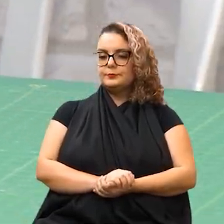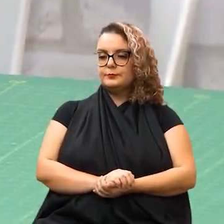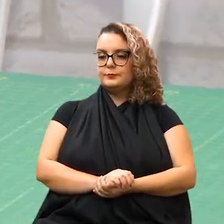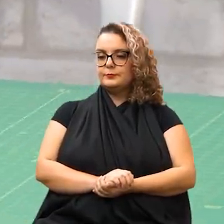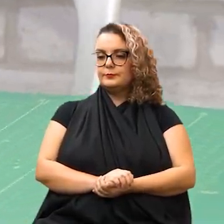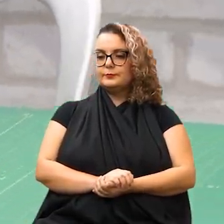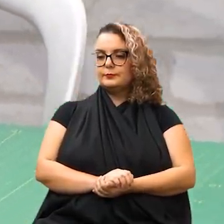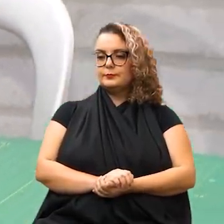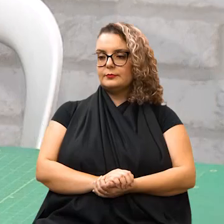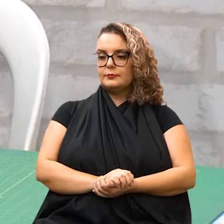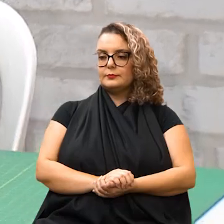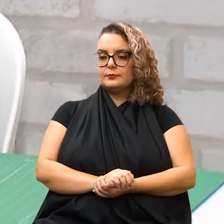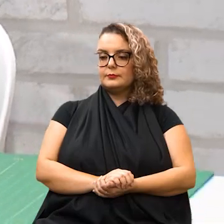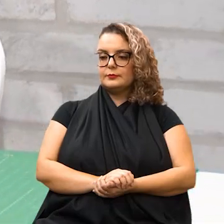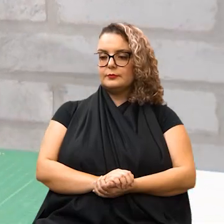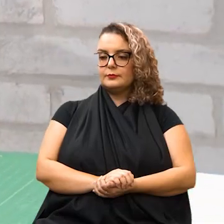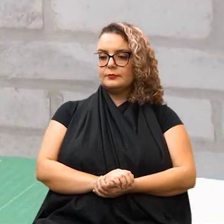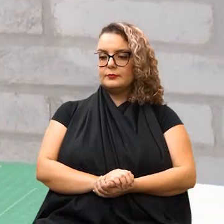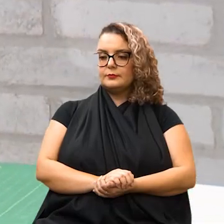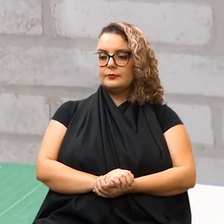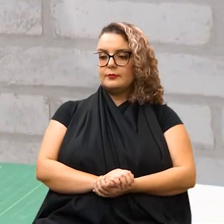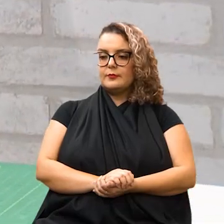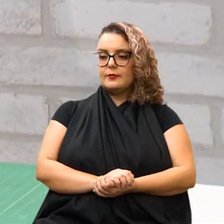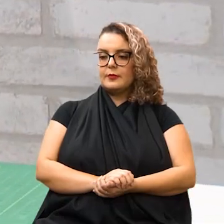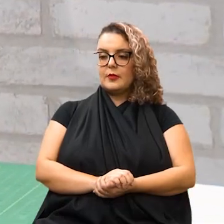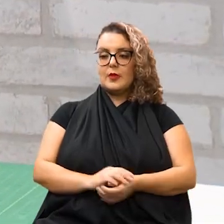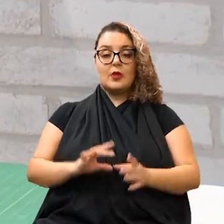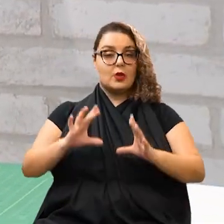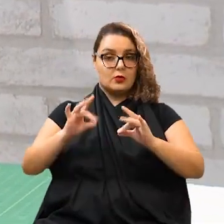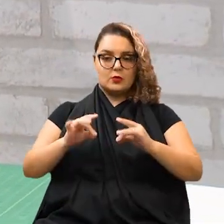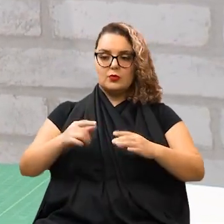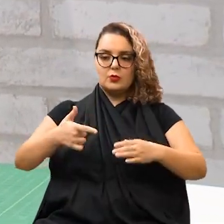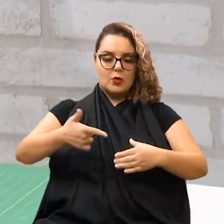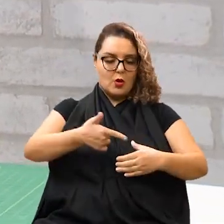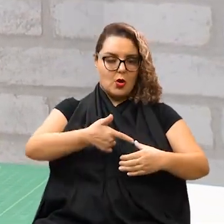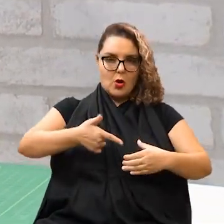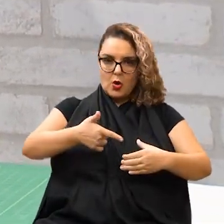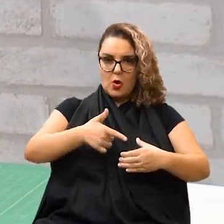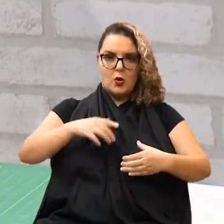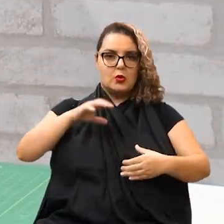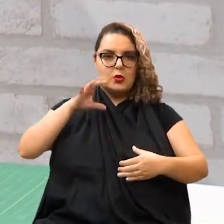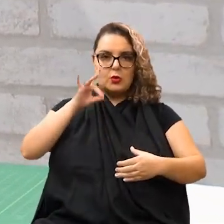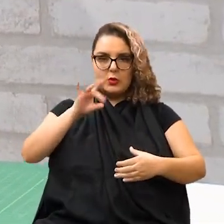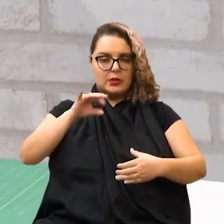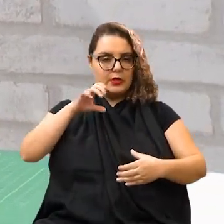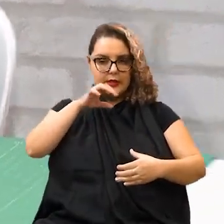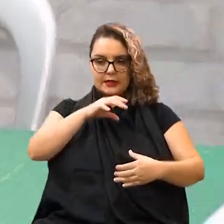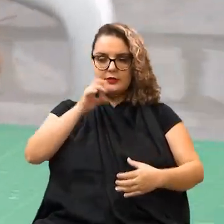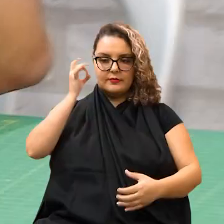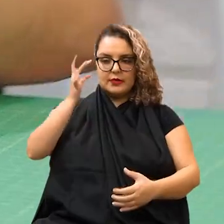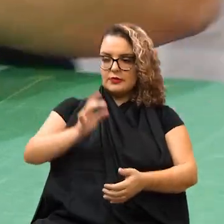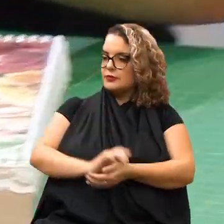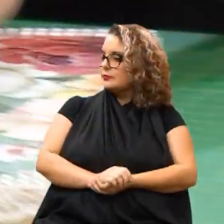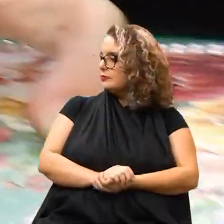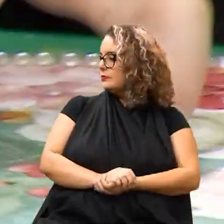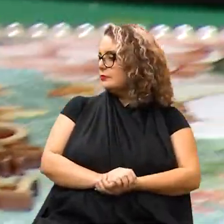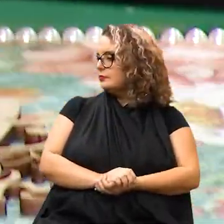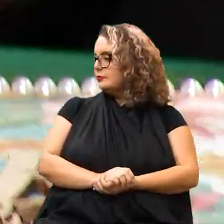pegar um tubinho de cola quente aqui. E aí eu vou colar tudo com a cola quente, que a cola quente é muito fácil de utilizar.